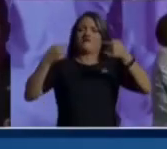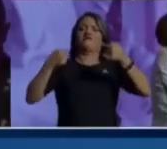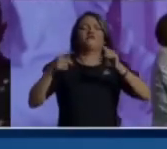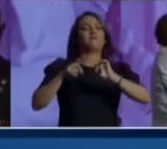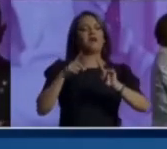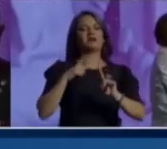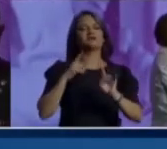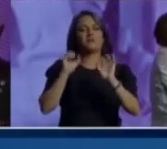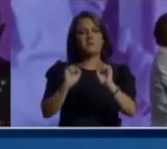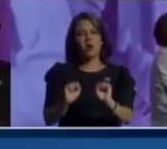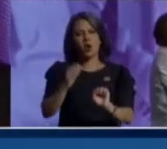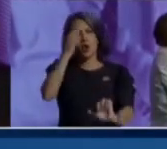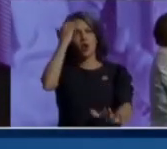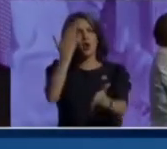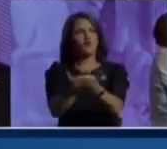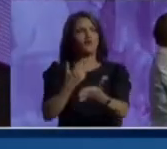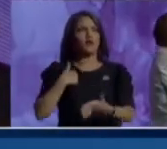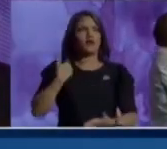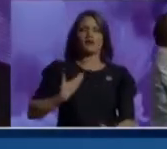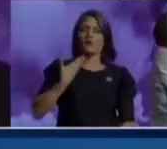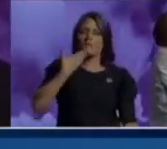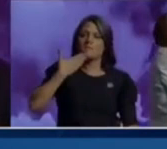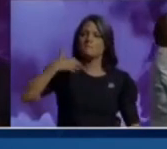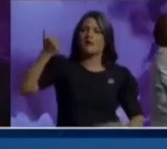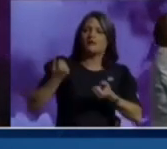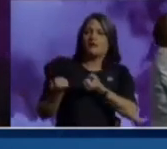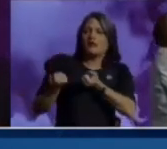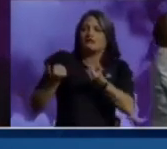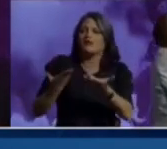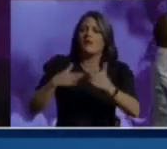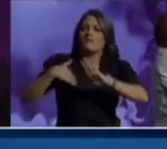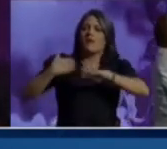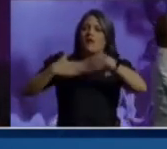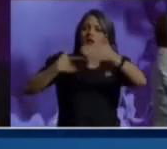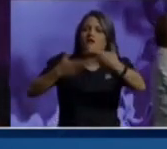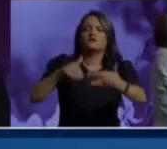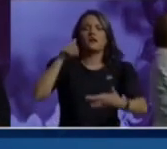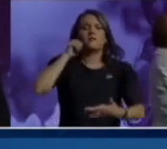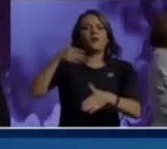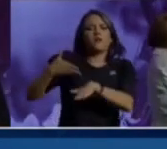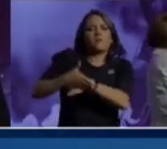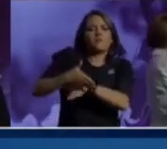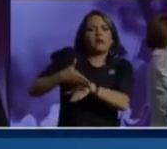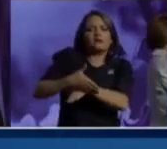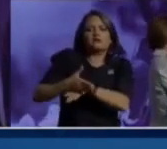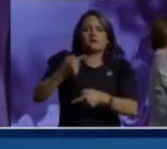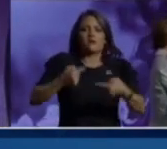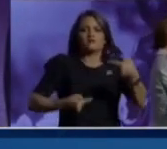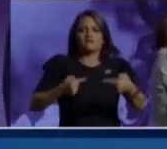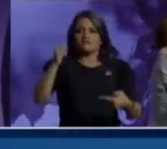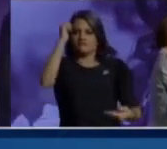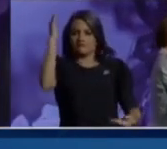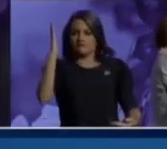tomado pelo espírito divino em alguns momentos, já fez isso aqui na Câmara